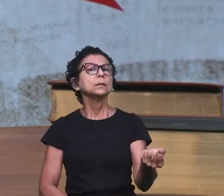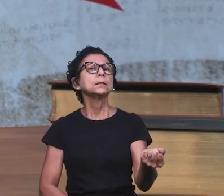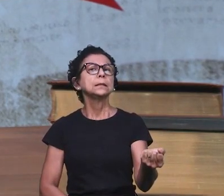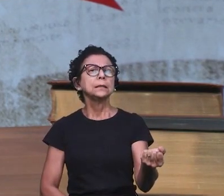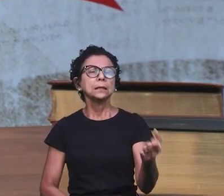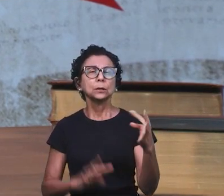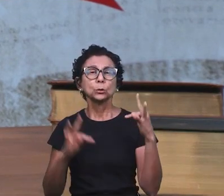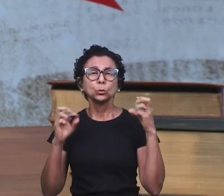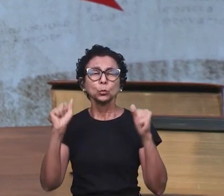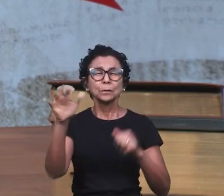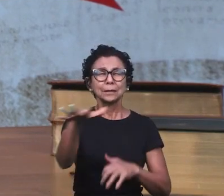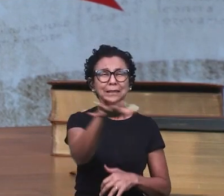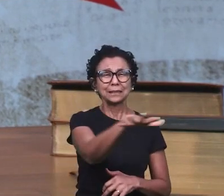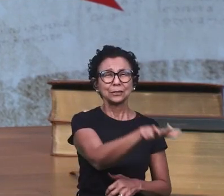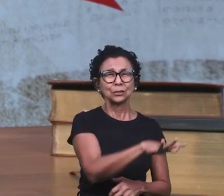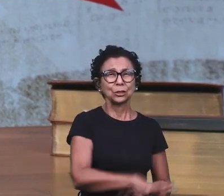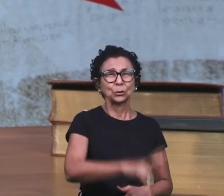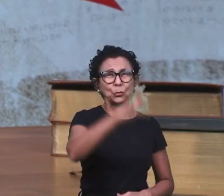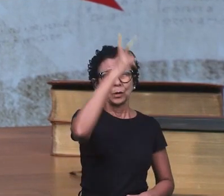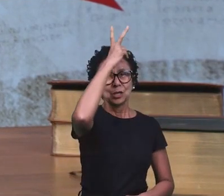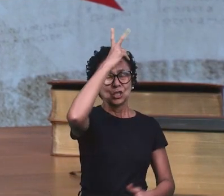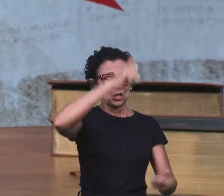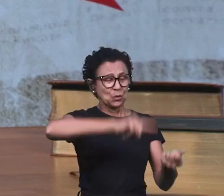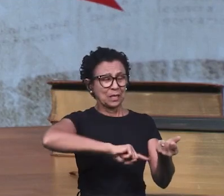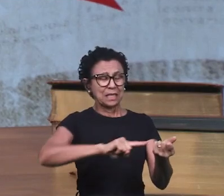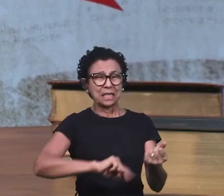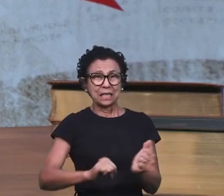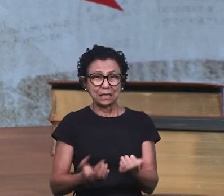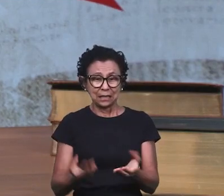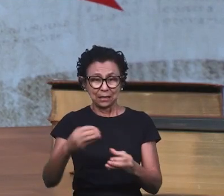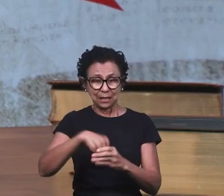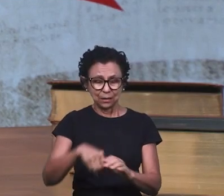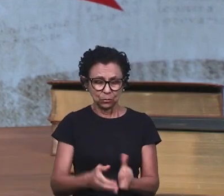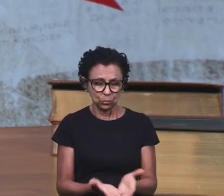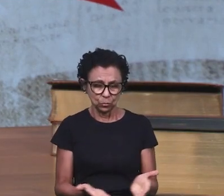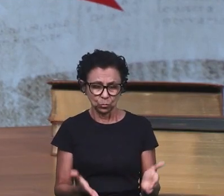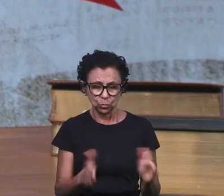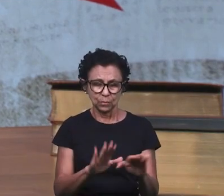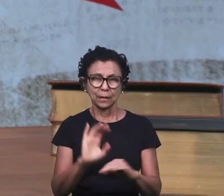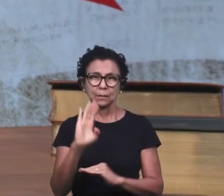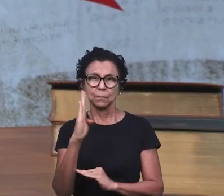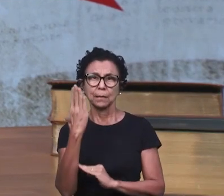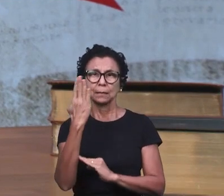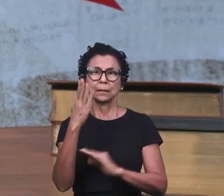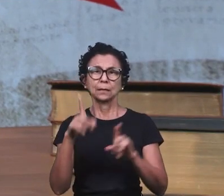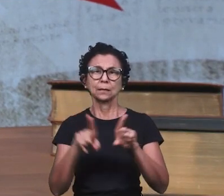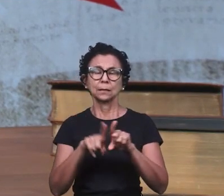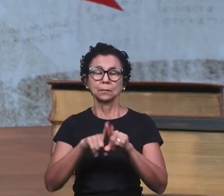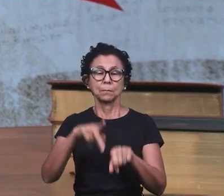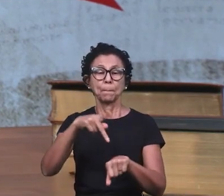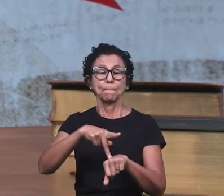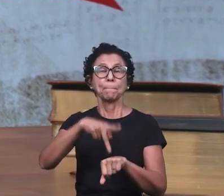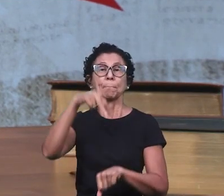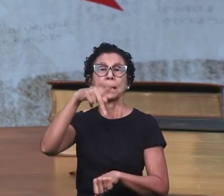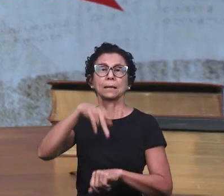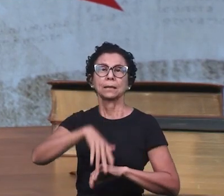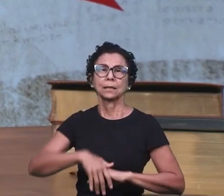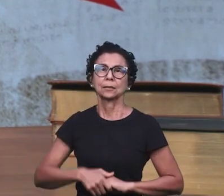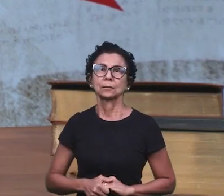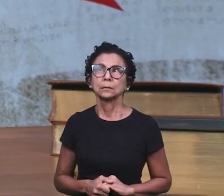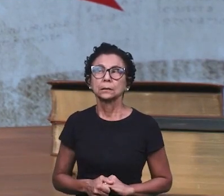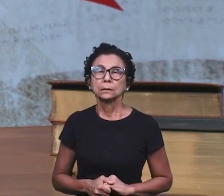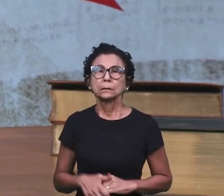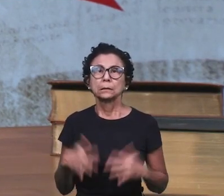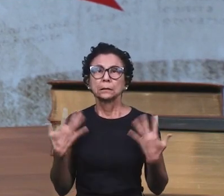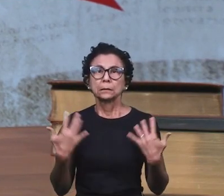em toda a terra do Egito, assim nos vasos de madeira como nos de pedra. E Moisés e Arão